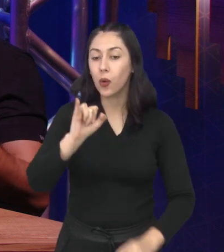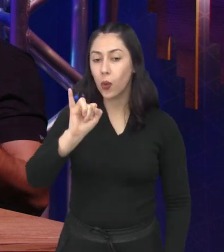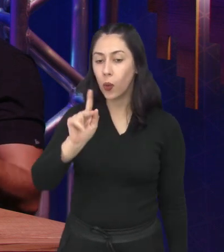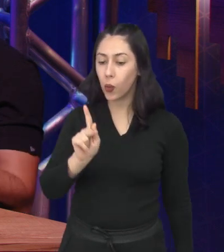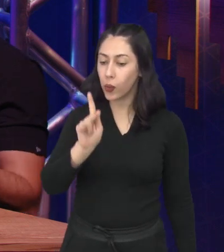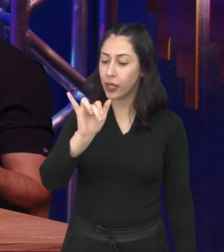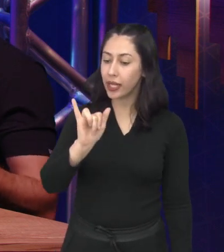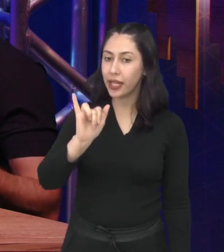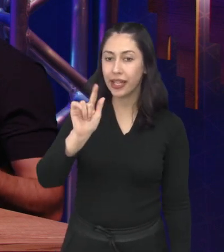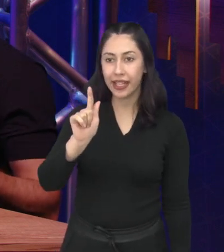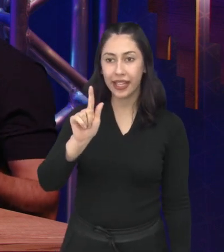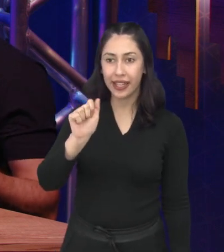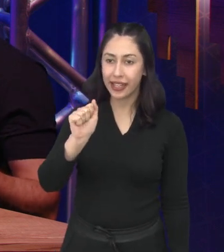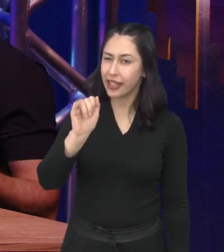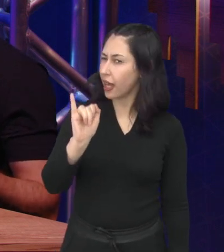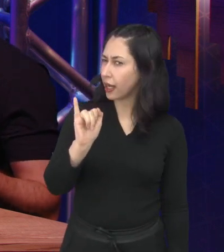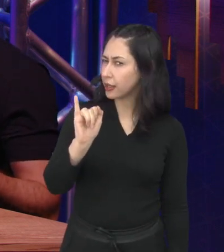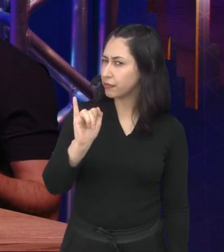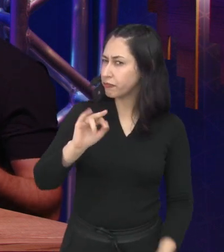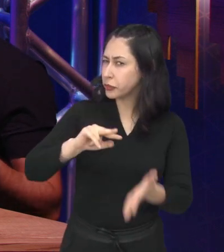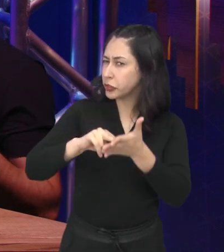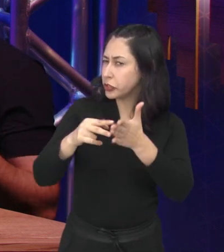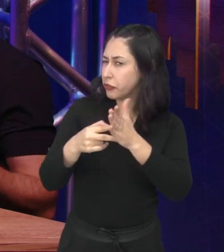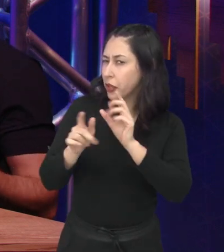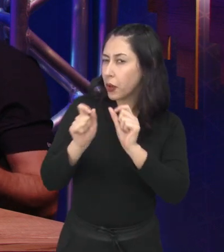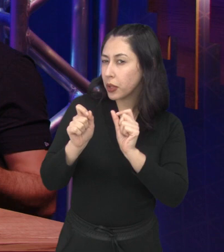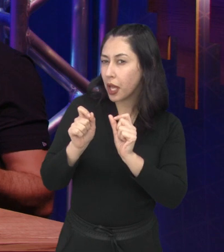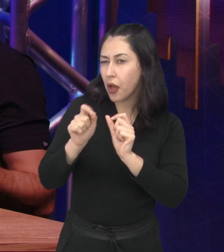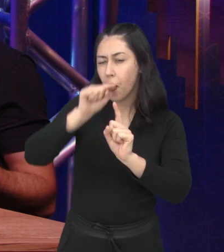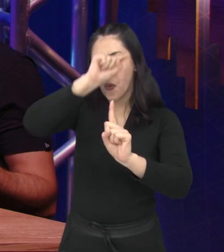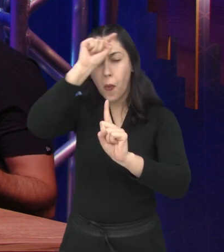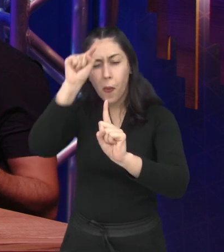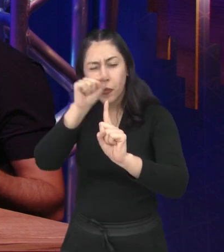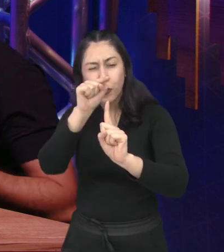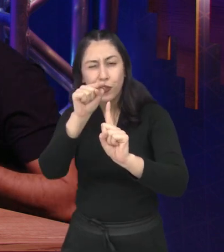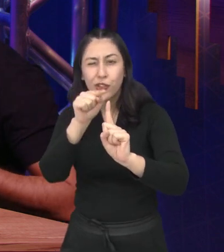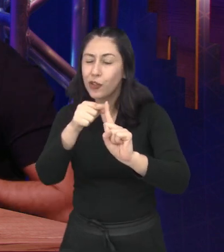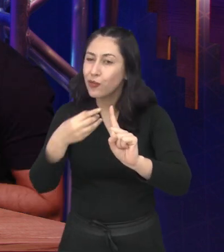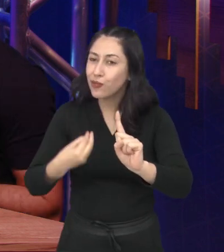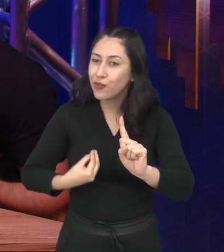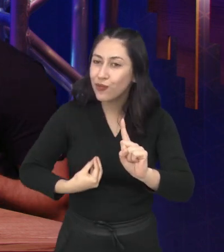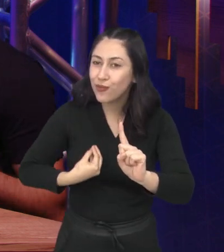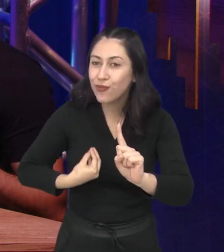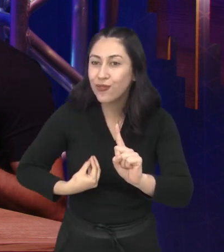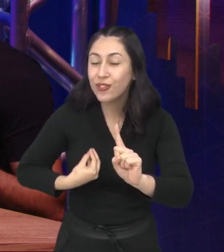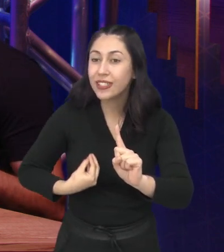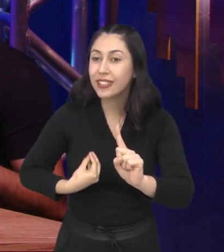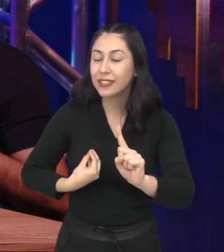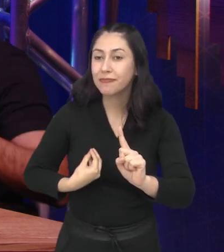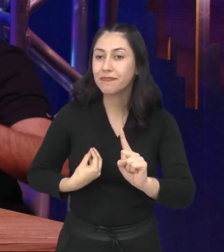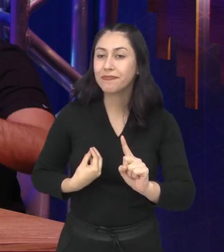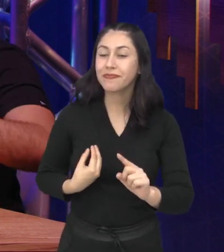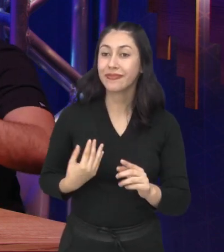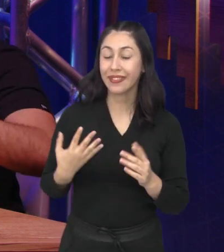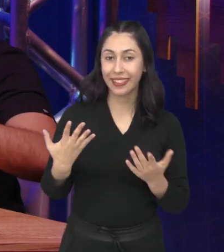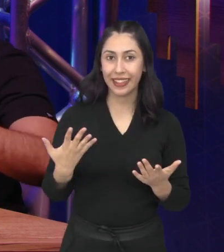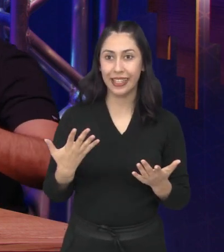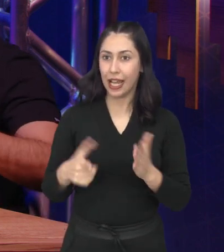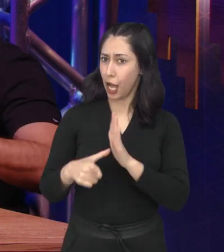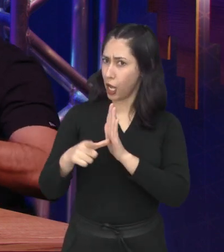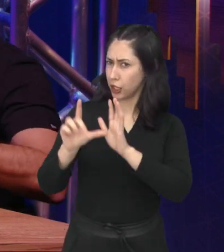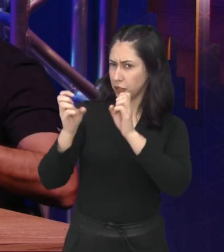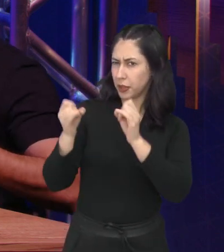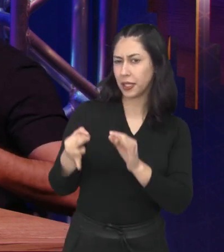Ikigai, a sua área de atuação, a sua vocação verdadeira, né? Ô Vicky, antes de eu explicar o